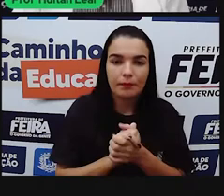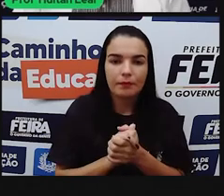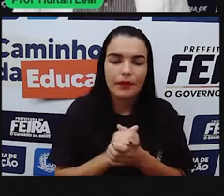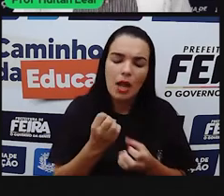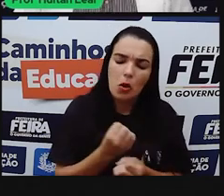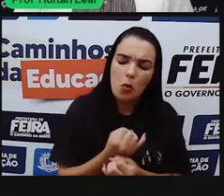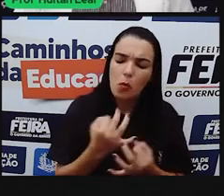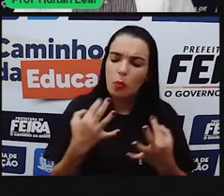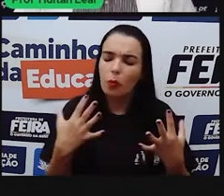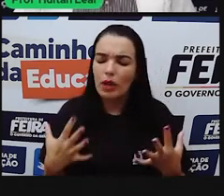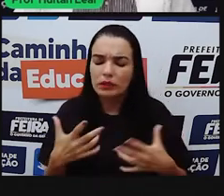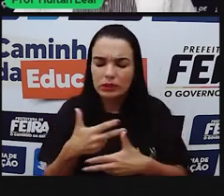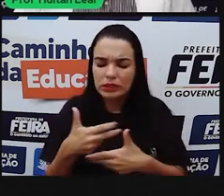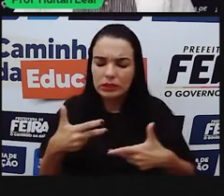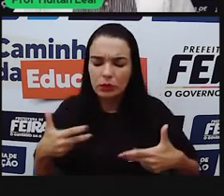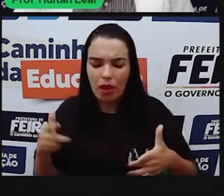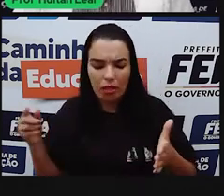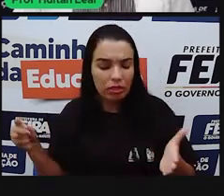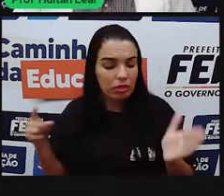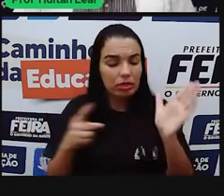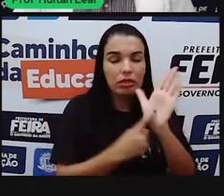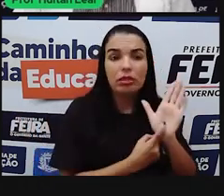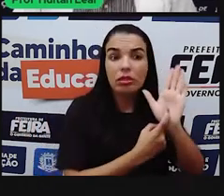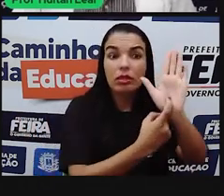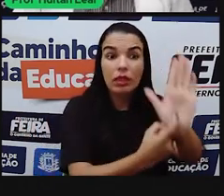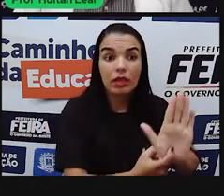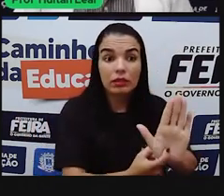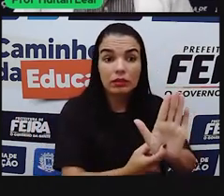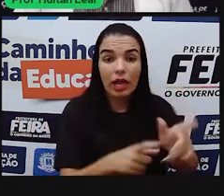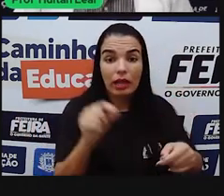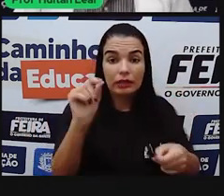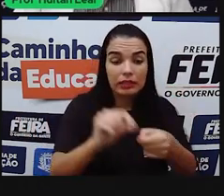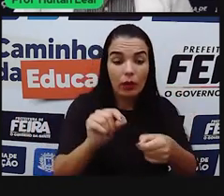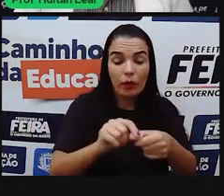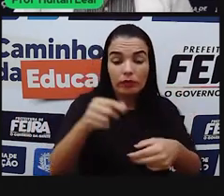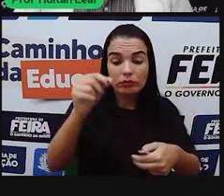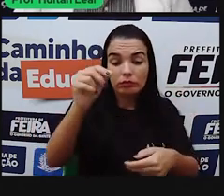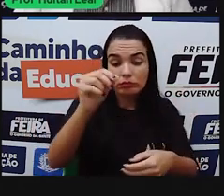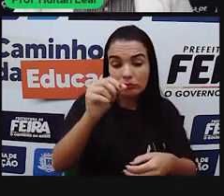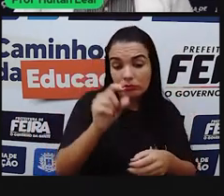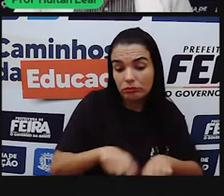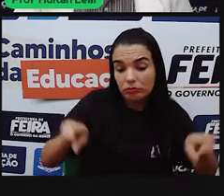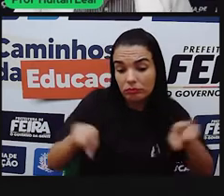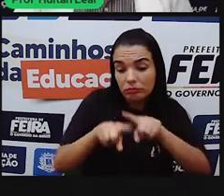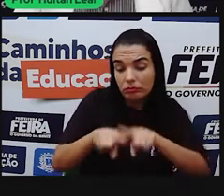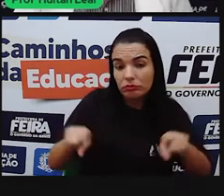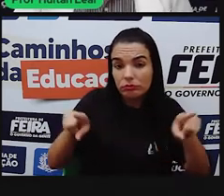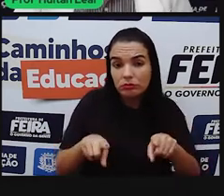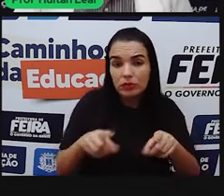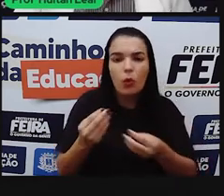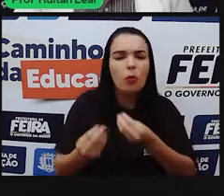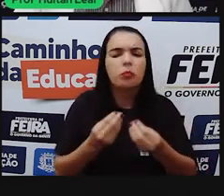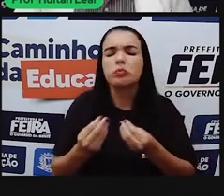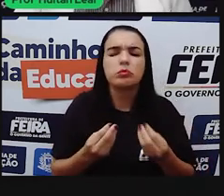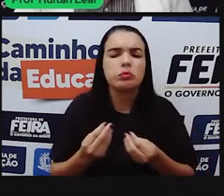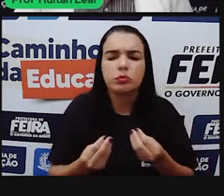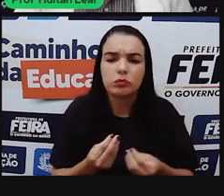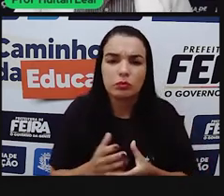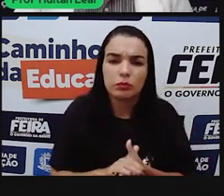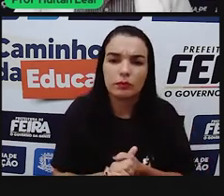Quais são os elementos que se destacam na execução dessa música? Ou seja, na execução de uma canção?